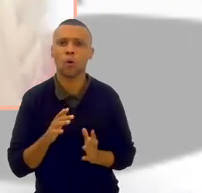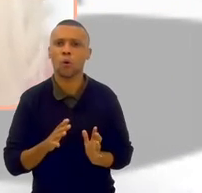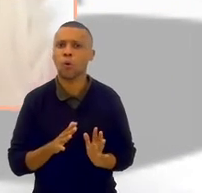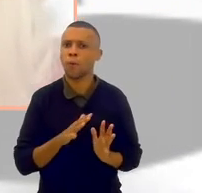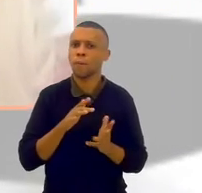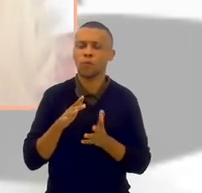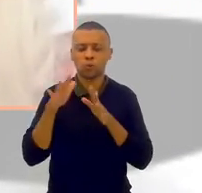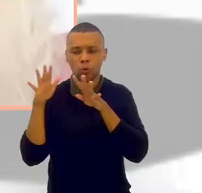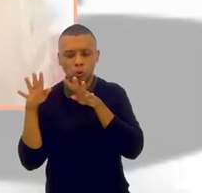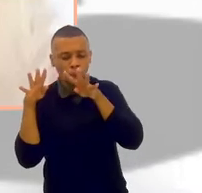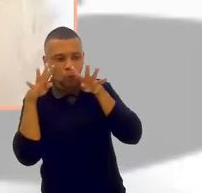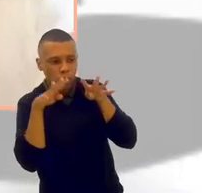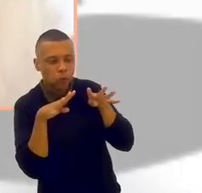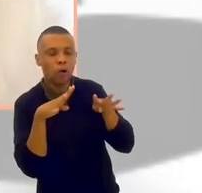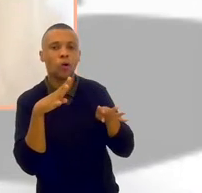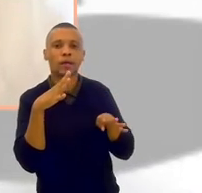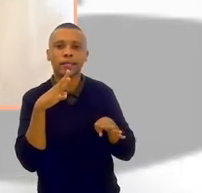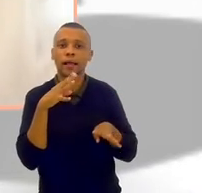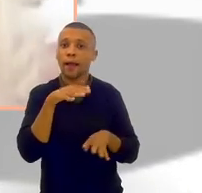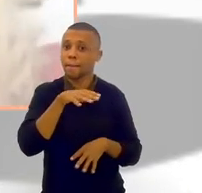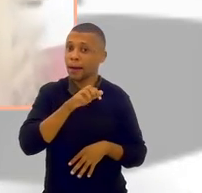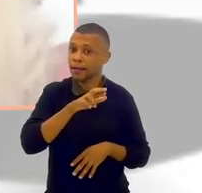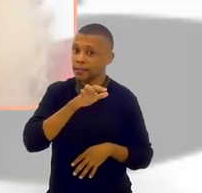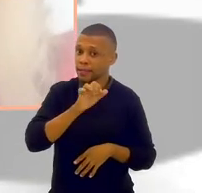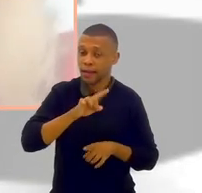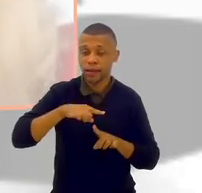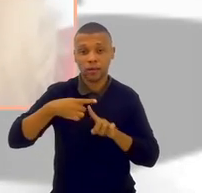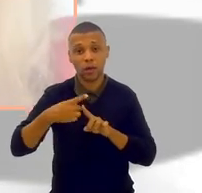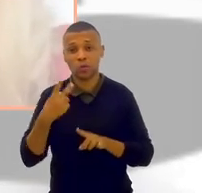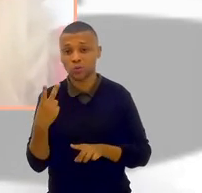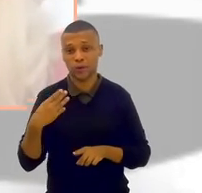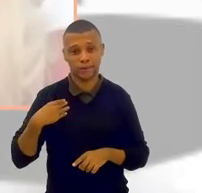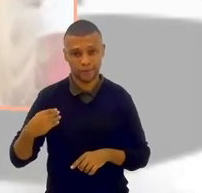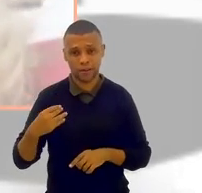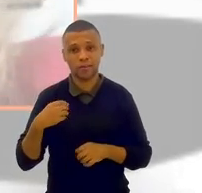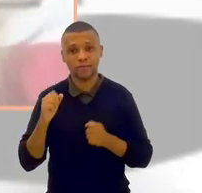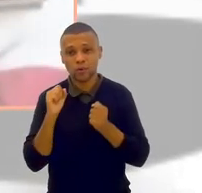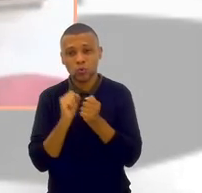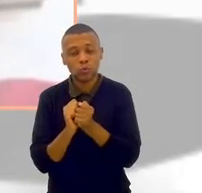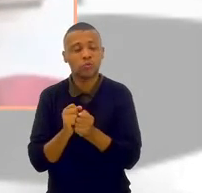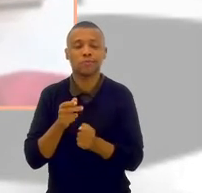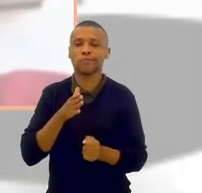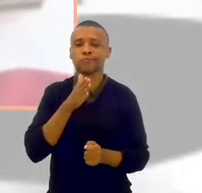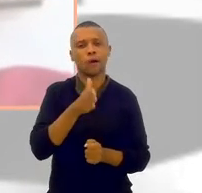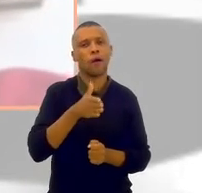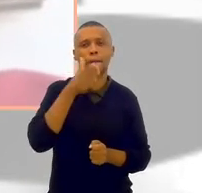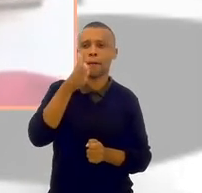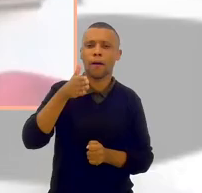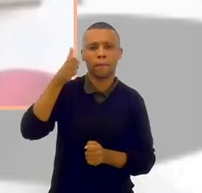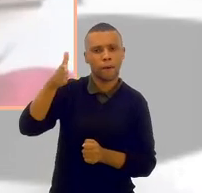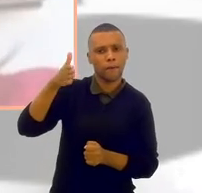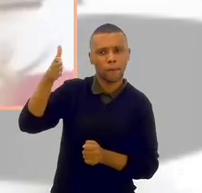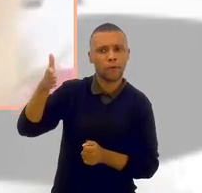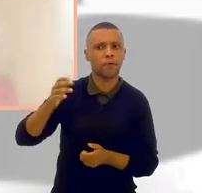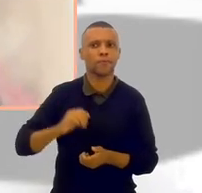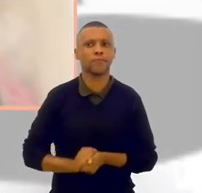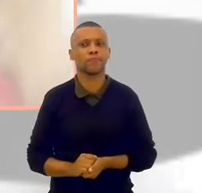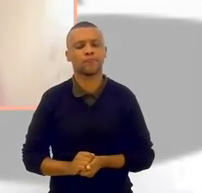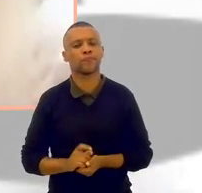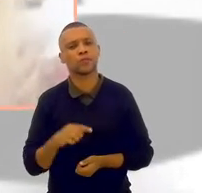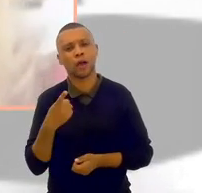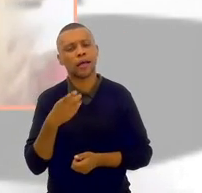mundo conhecia a Maria e os dois filhos, porque eu carregava comigo por preocupação, às vezes, né? Quando tinha um